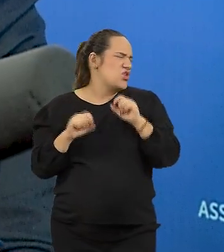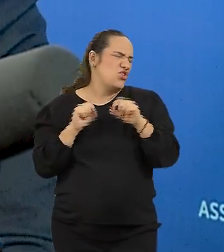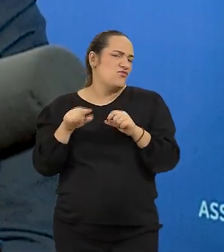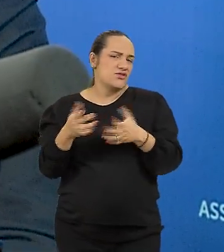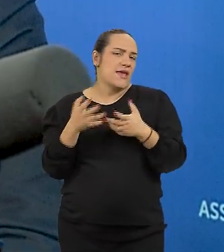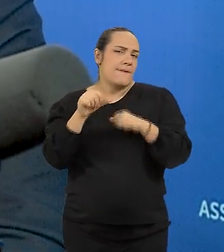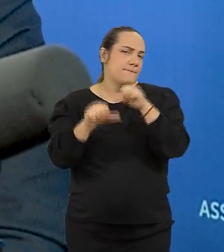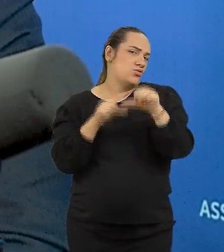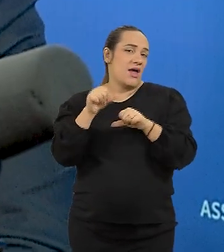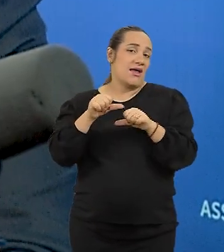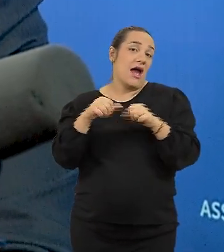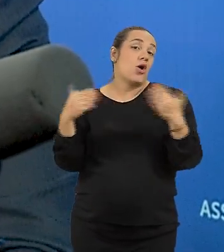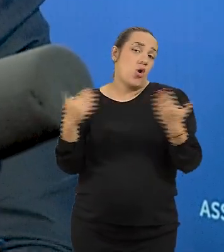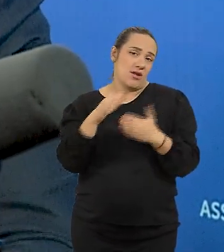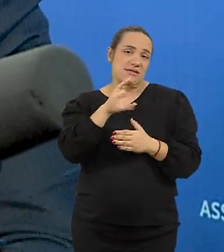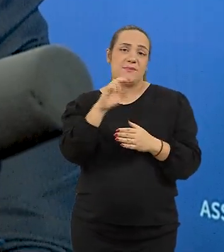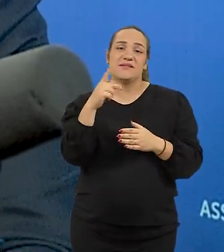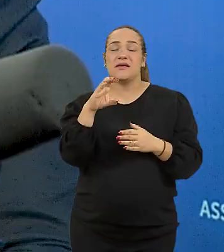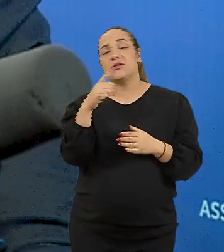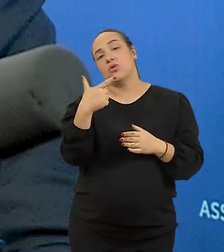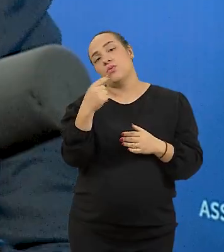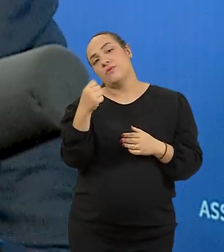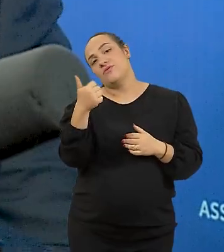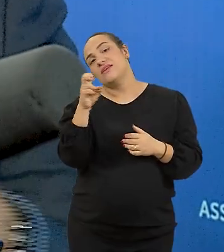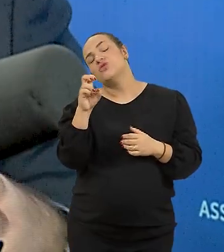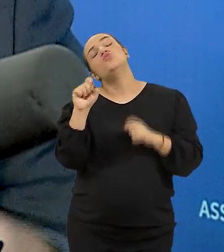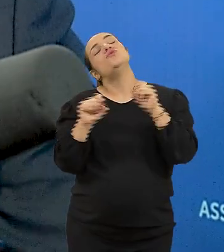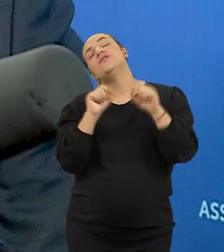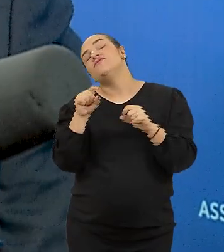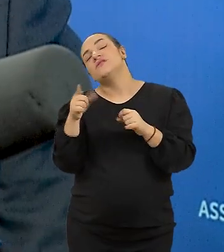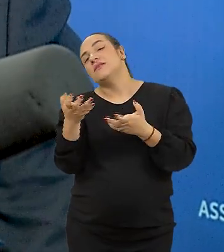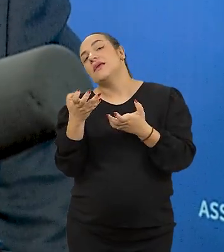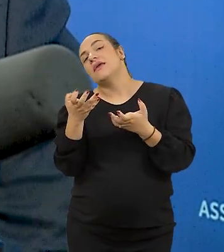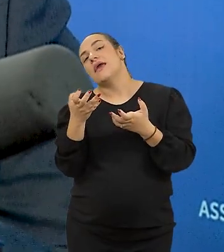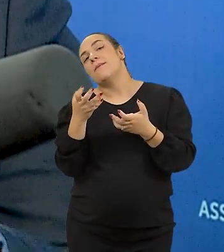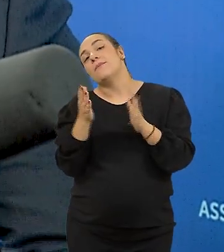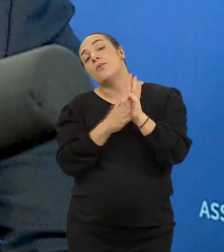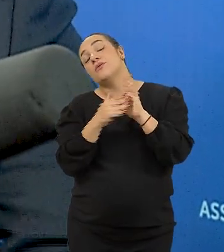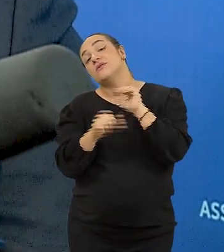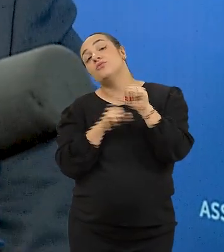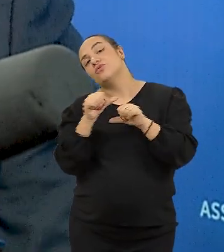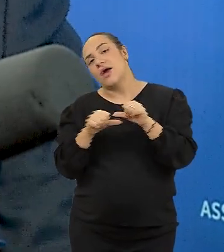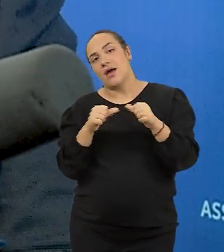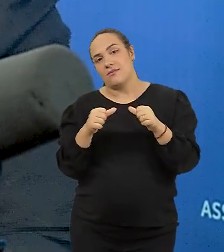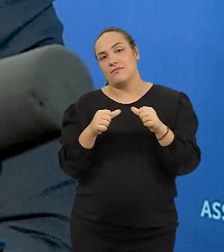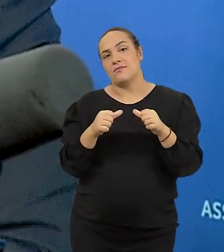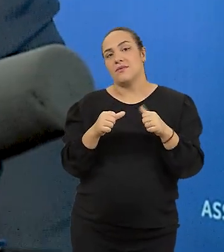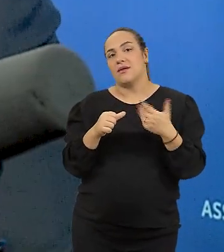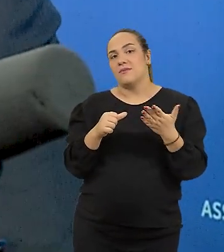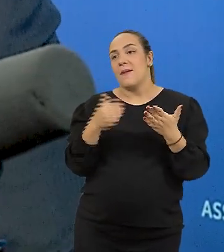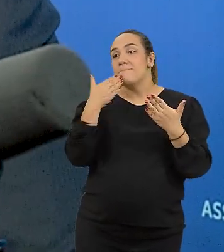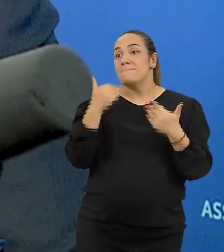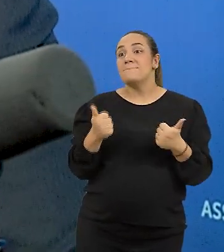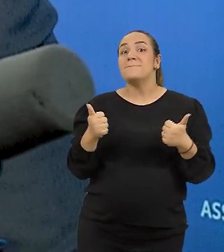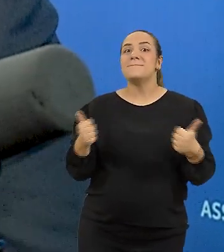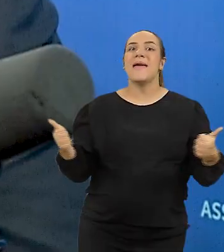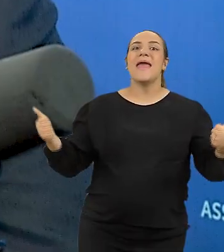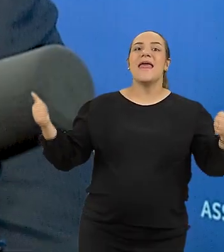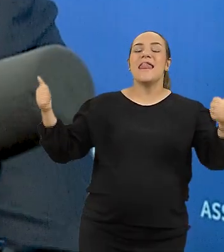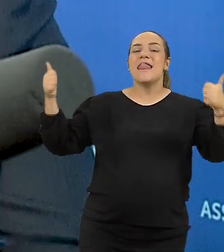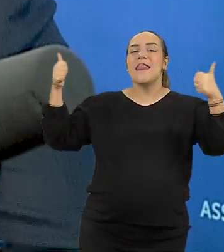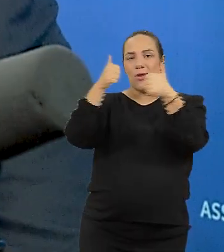proporia no atual Código de Processo Civil, diante da experiência, para uma